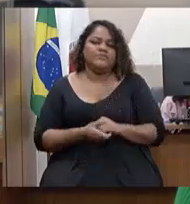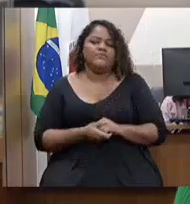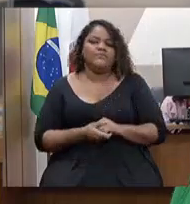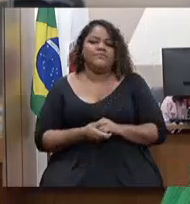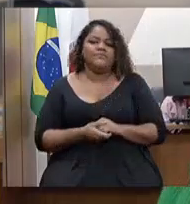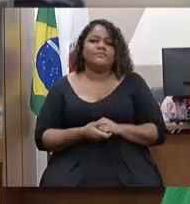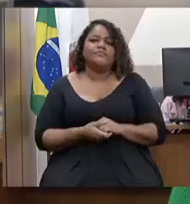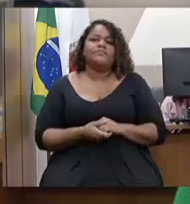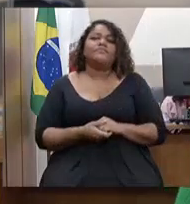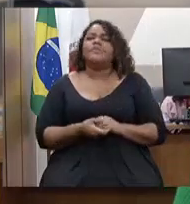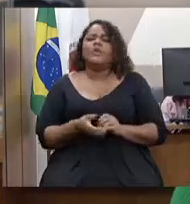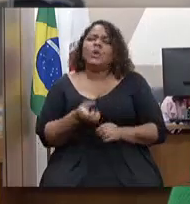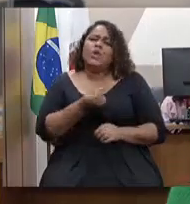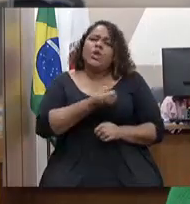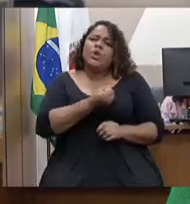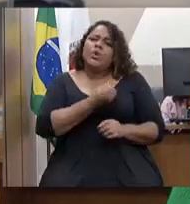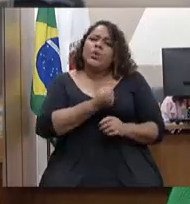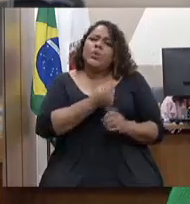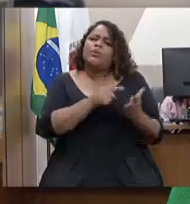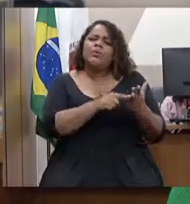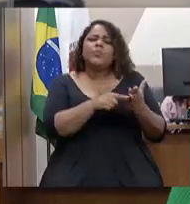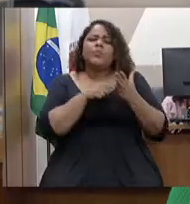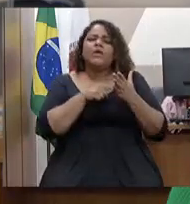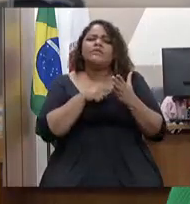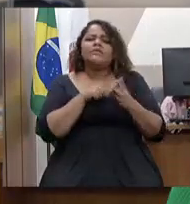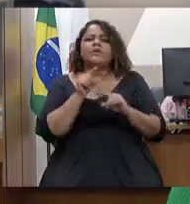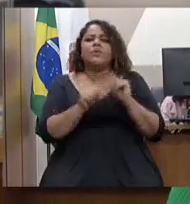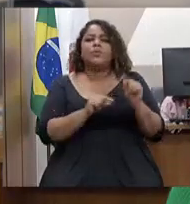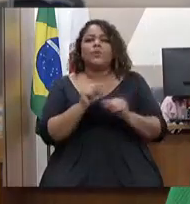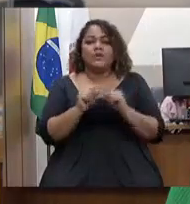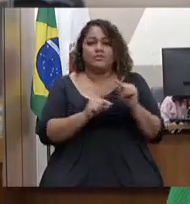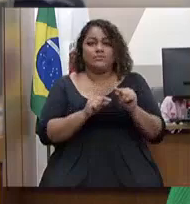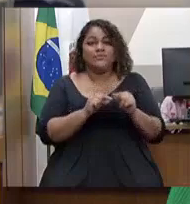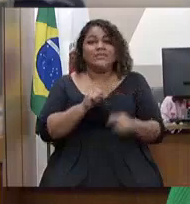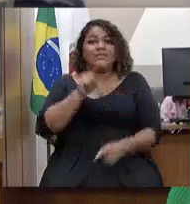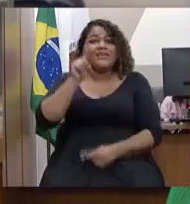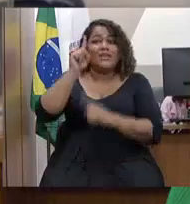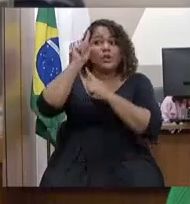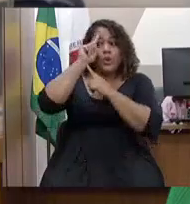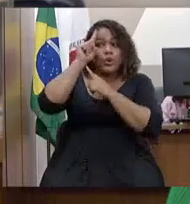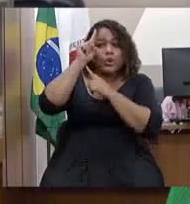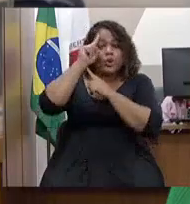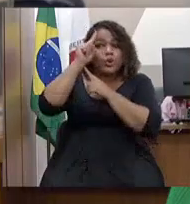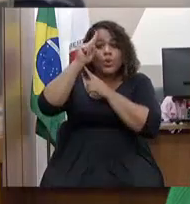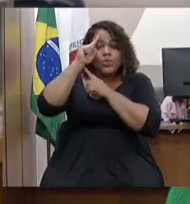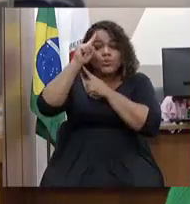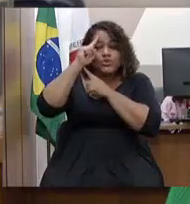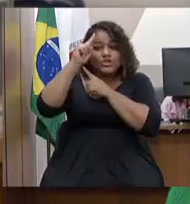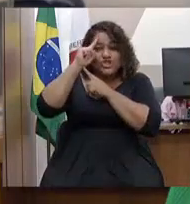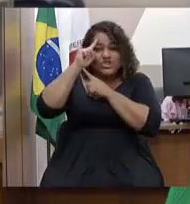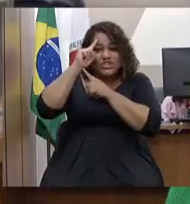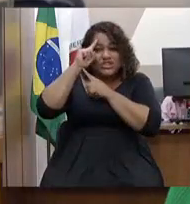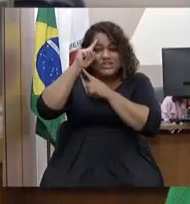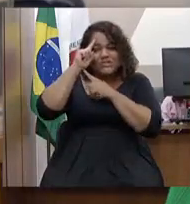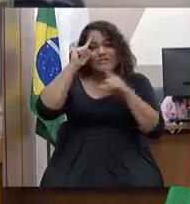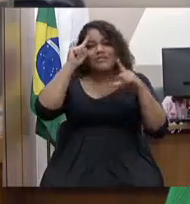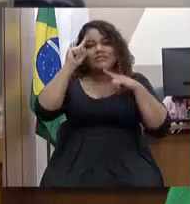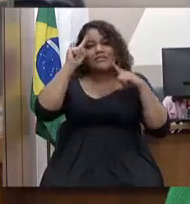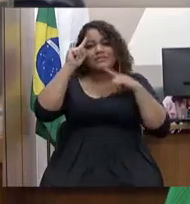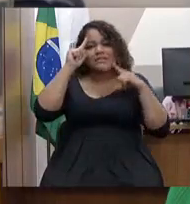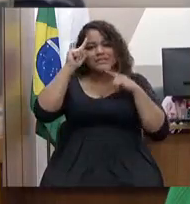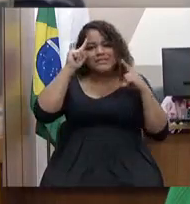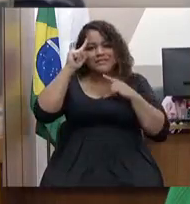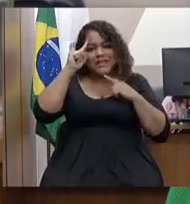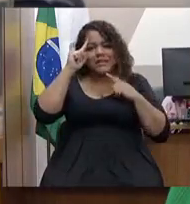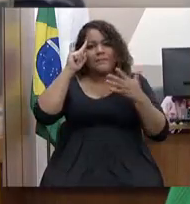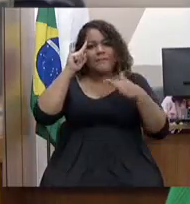que esses números nos mostram né Que a cada dia e Eu repito a cada dia temos em média 161